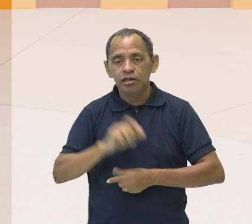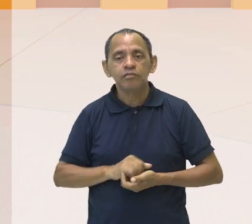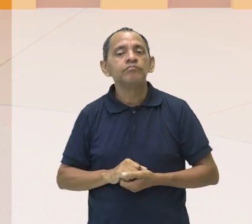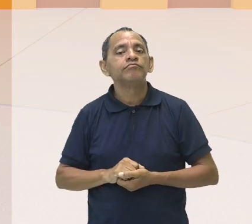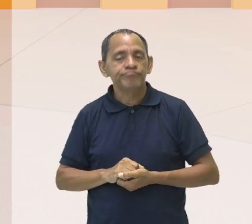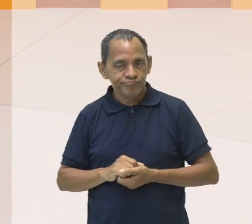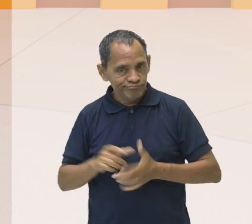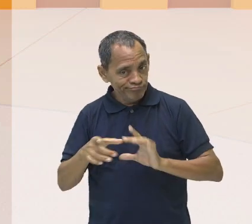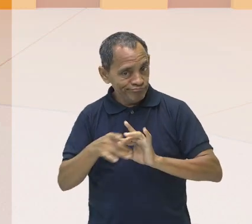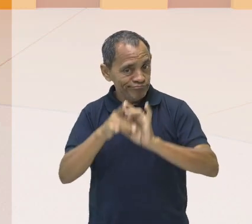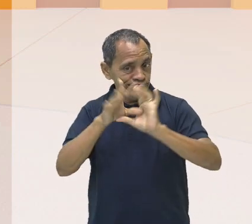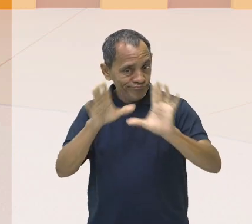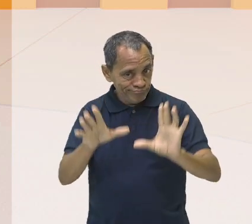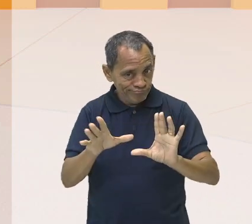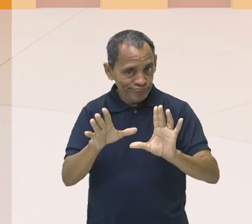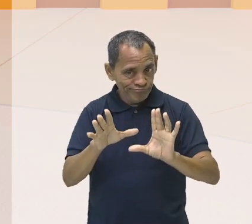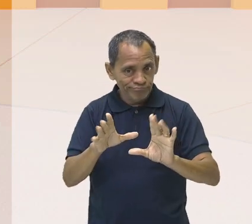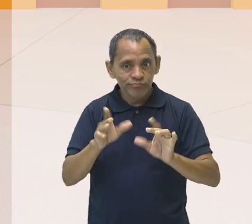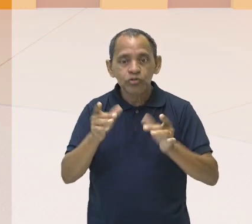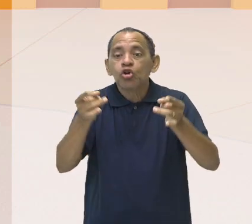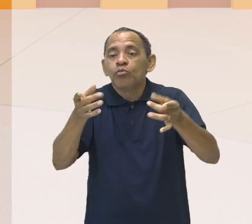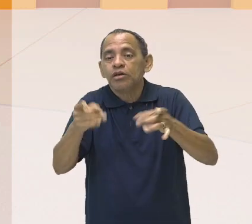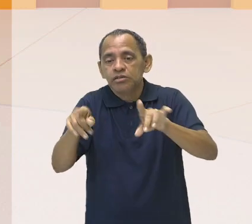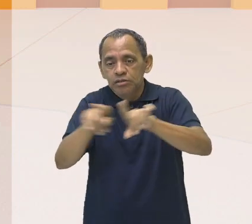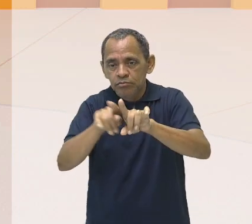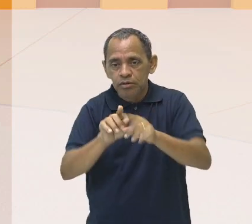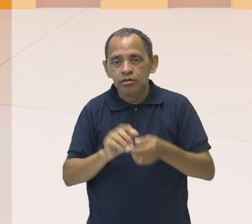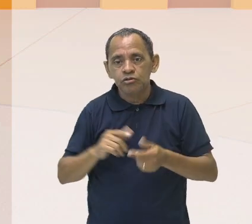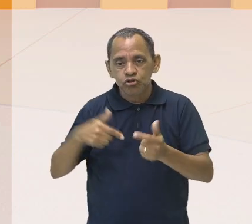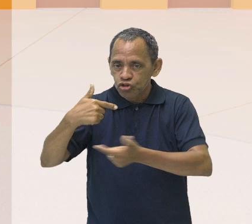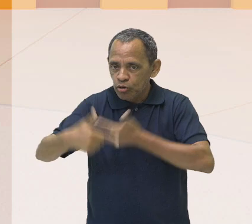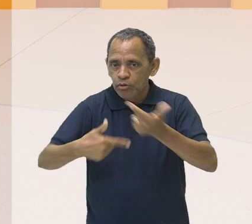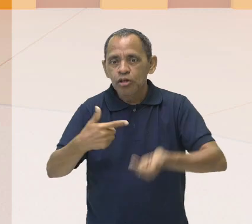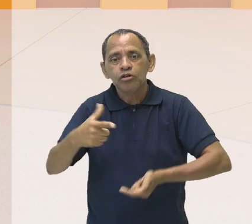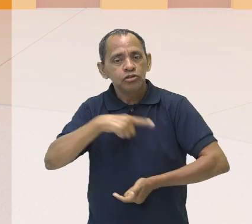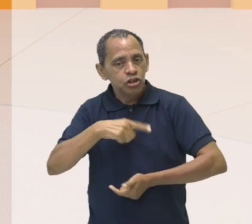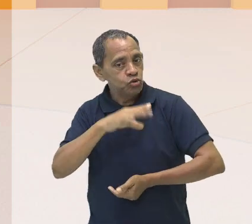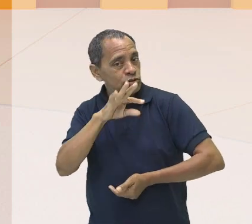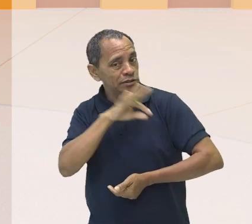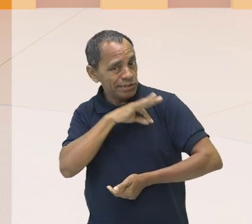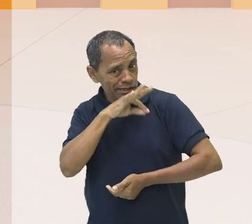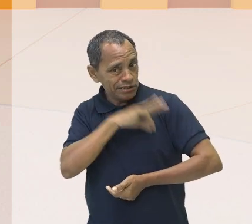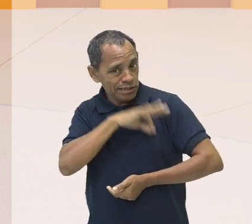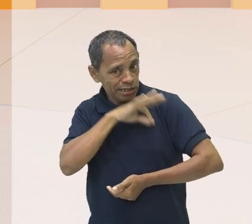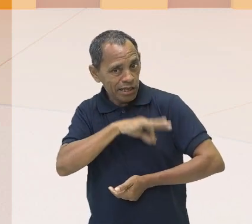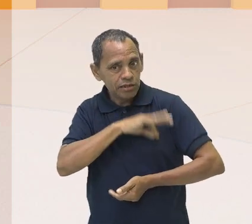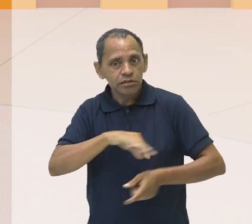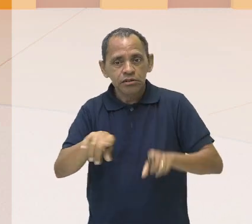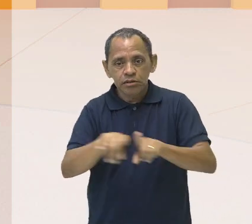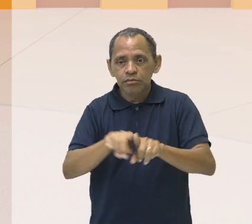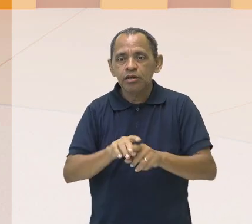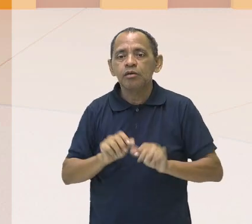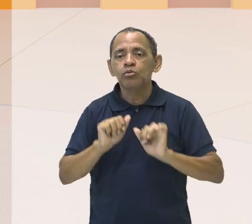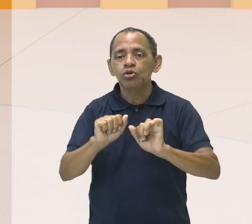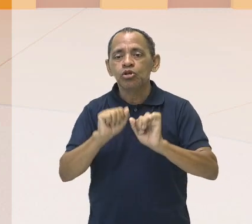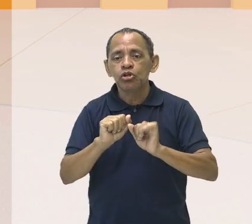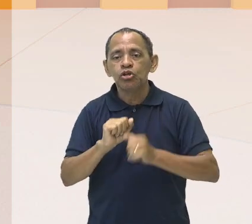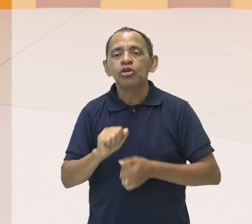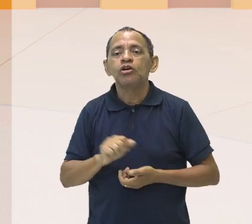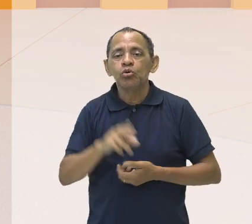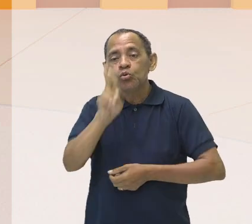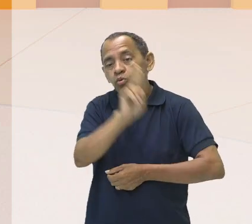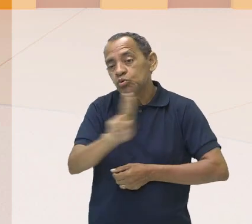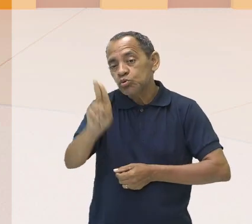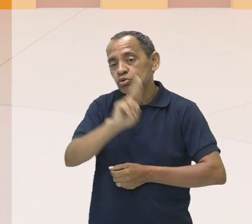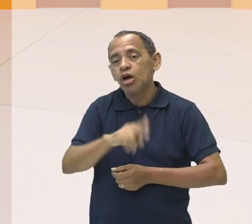consumidor livre, ou seja, ter os trabalhadores recebendo algum salário, certo? Para poder adquirir os seus produtos